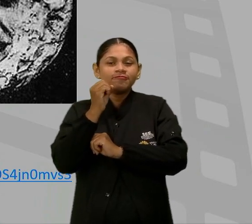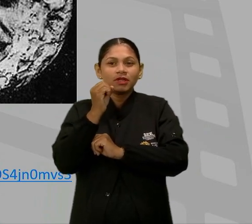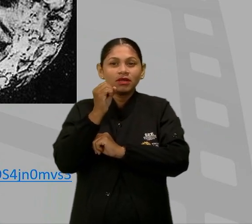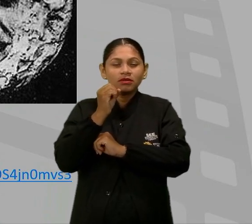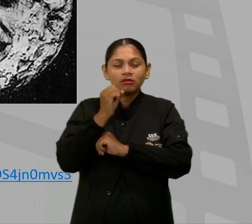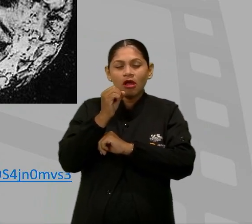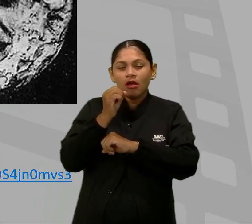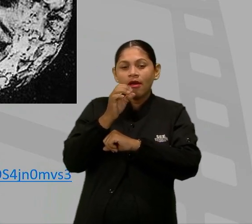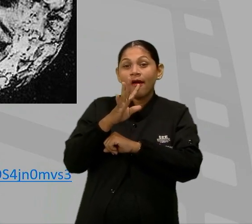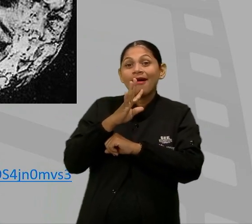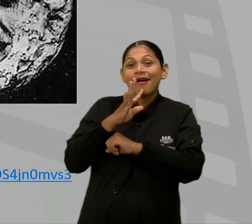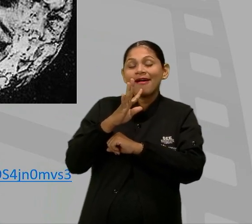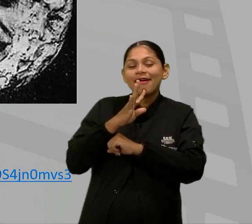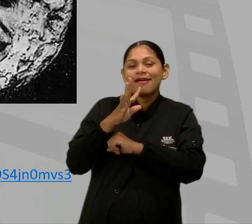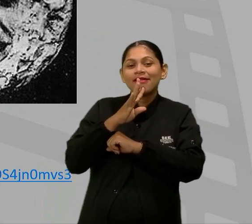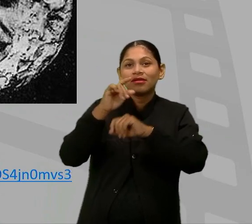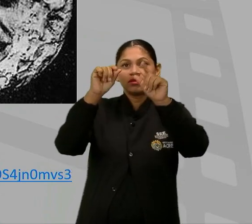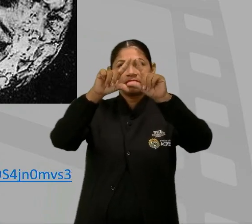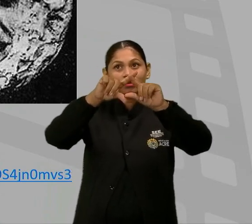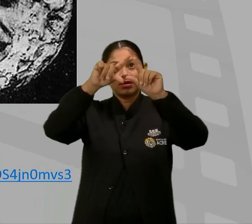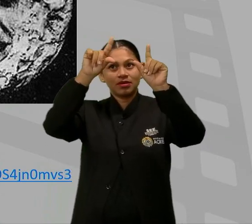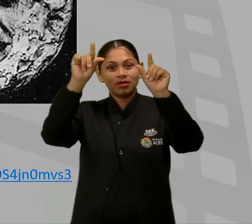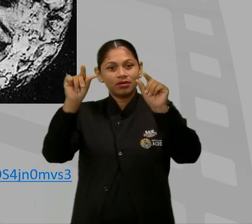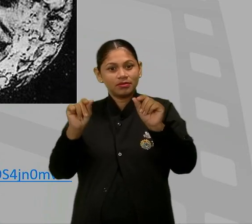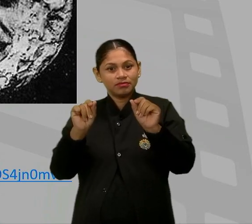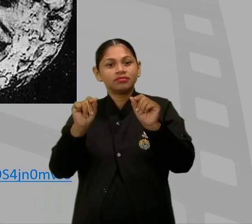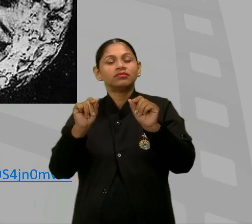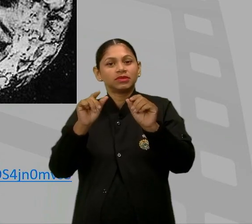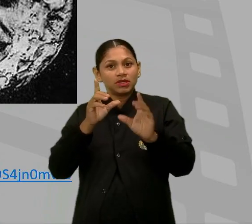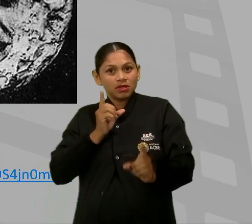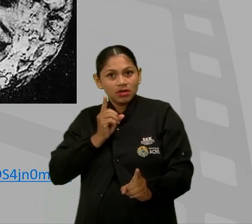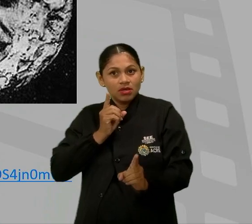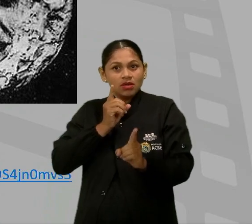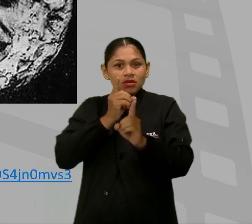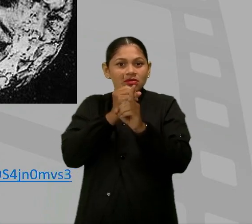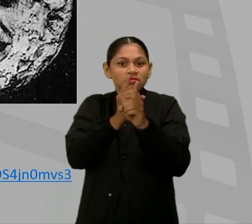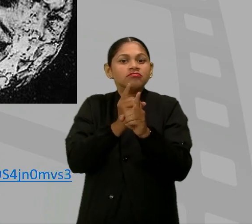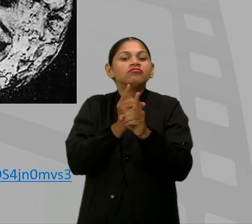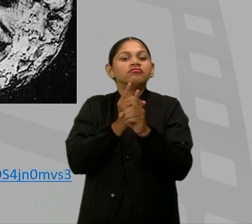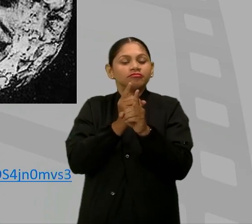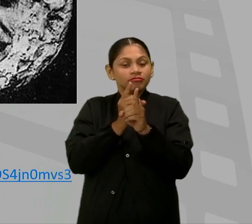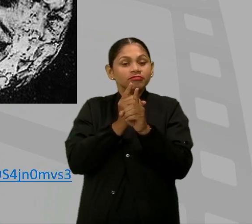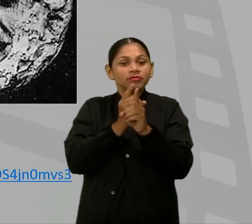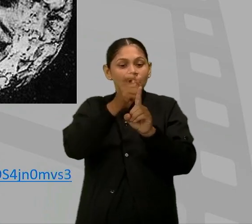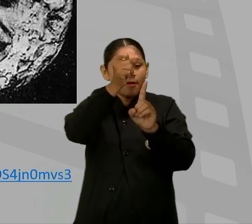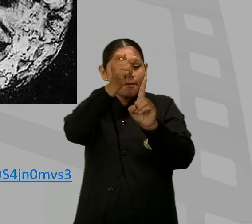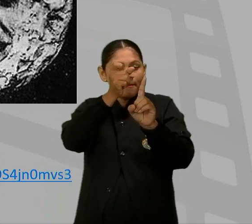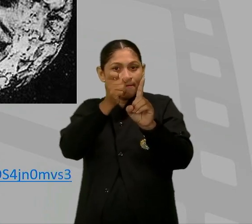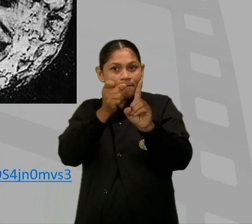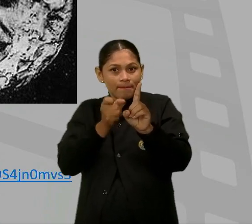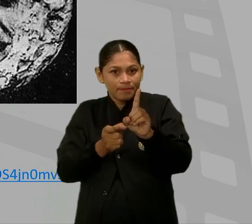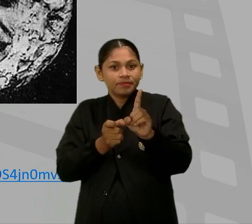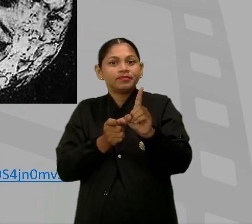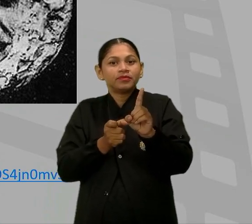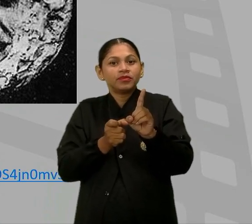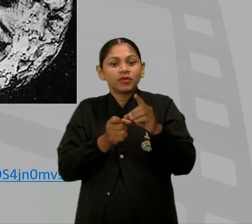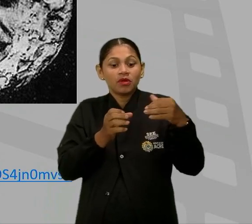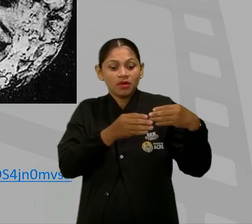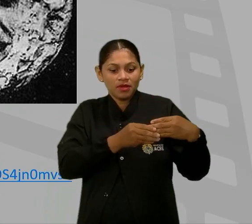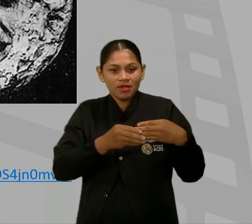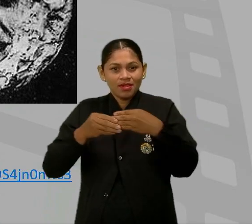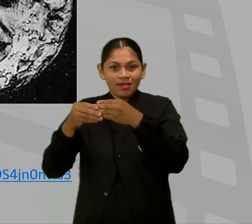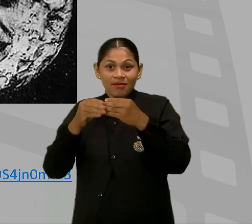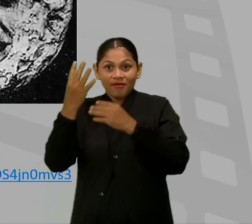que aterrissa no olho direito da Lua. E eles encontram habitantes hostis que o levam ao seu rei.